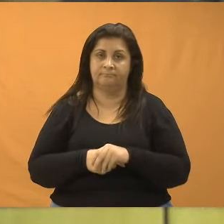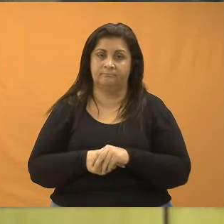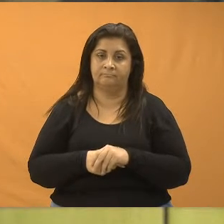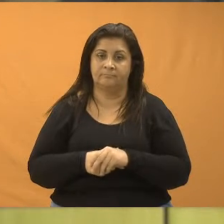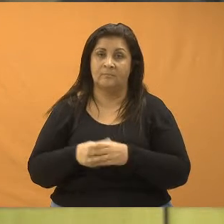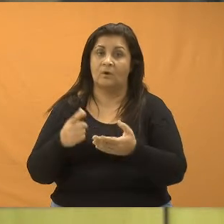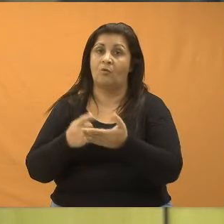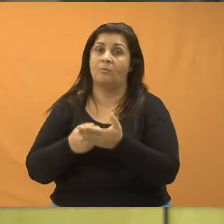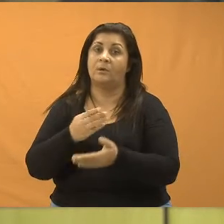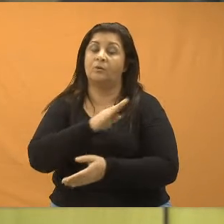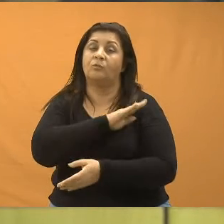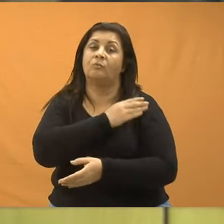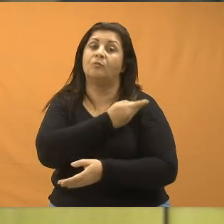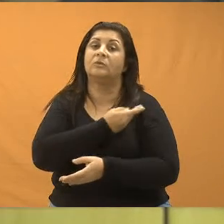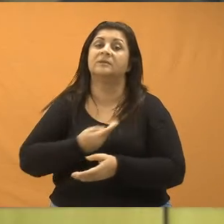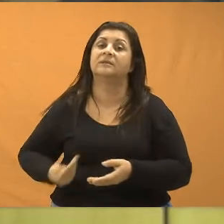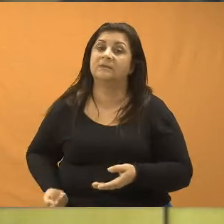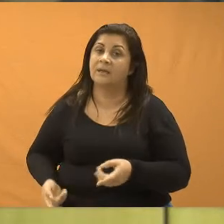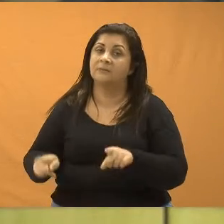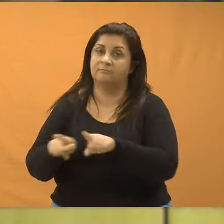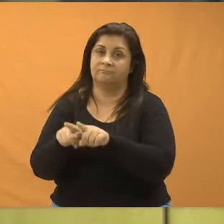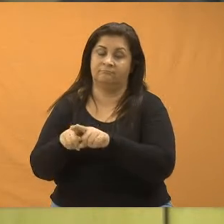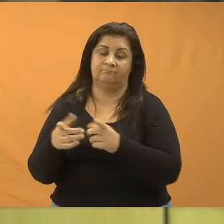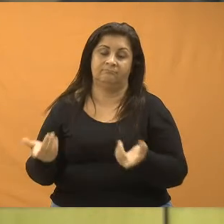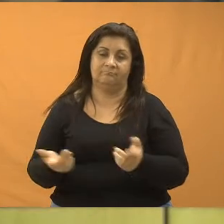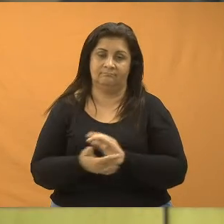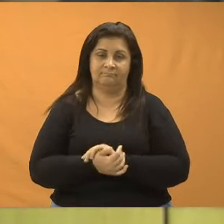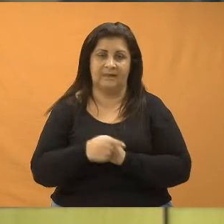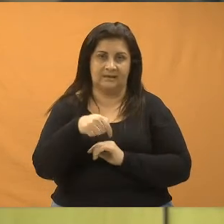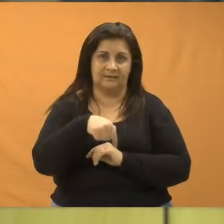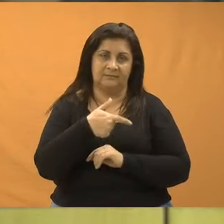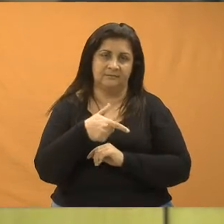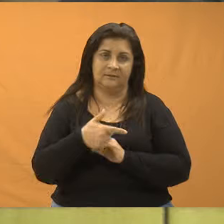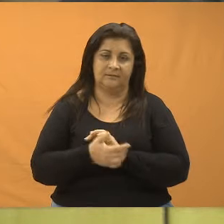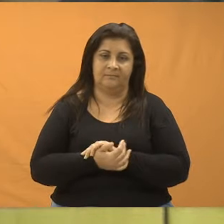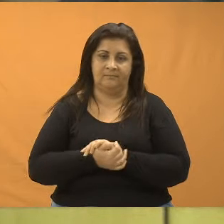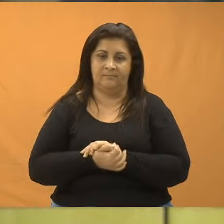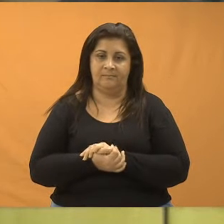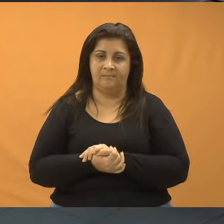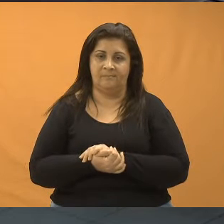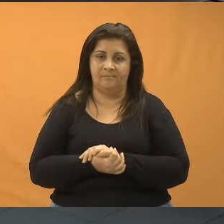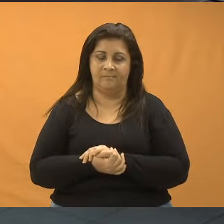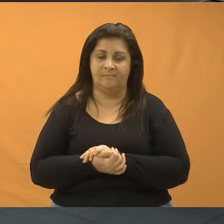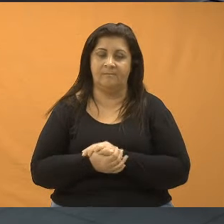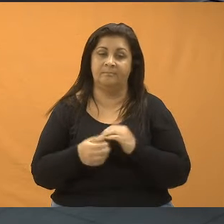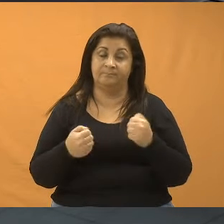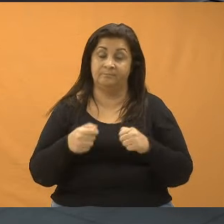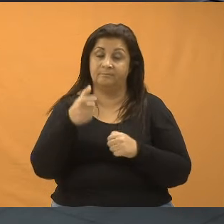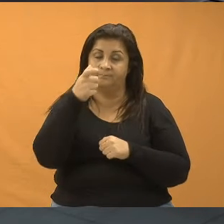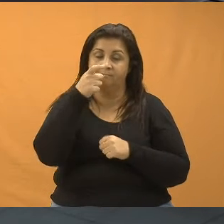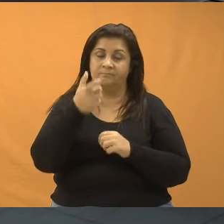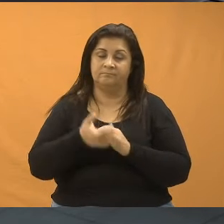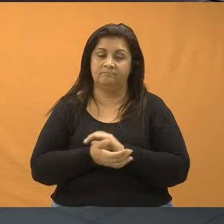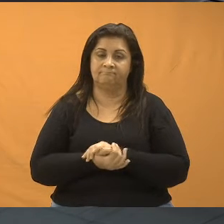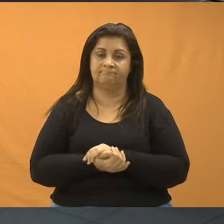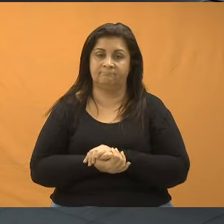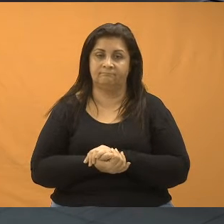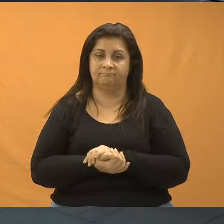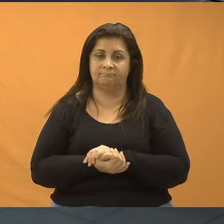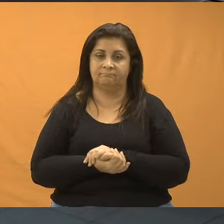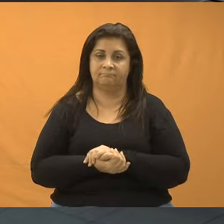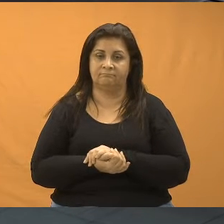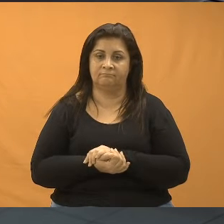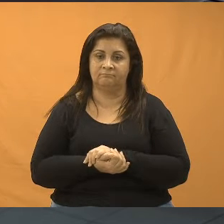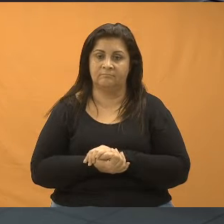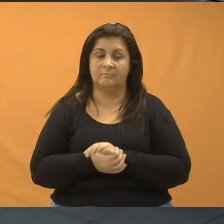que o governo do Estado já fez vários investimentos lá. Então acho que essa questão tem que ser colocada, né? O que a gente está tratando aqui é mais uma